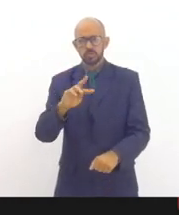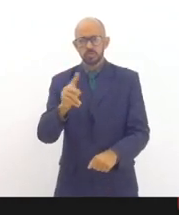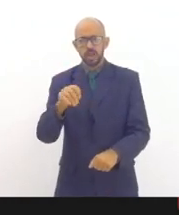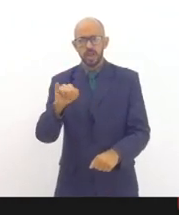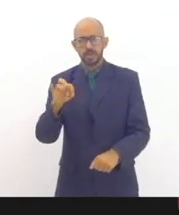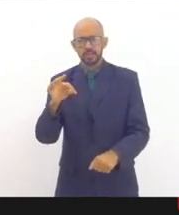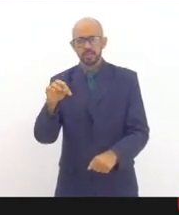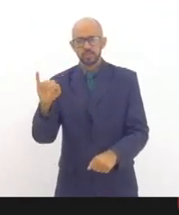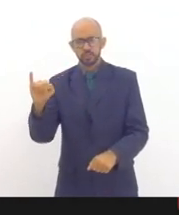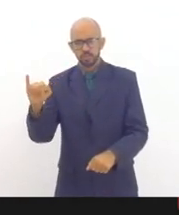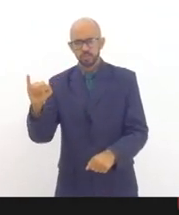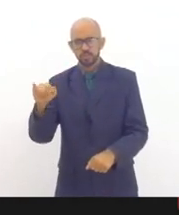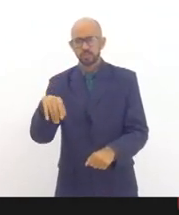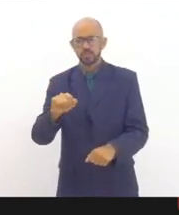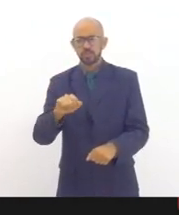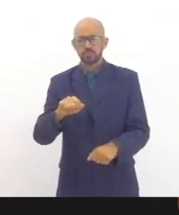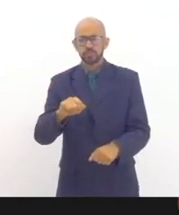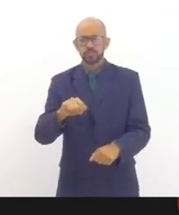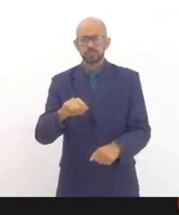haitianos,